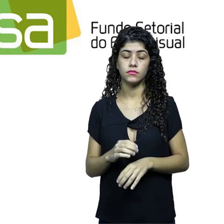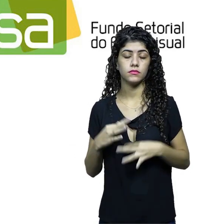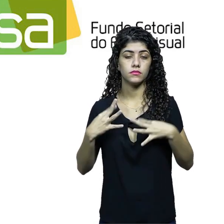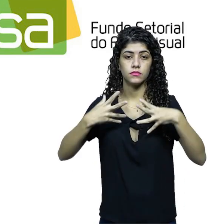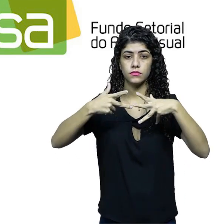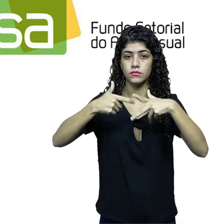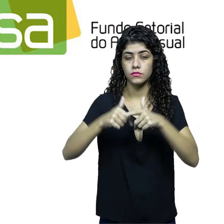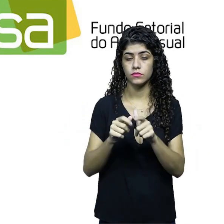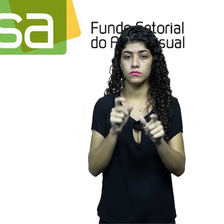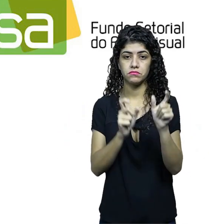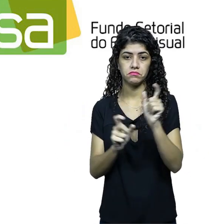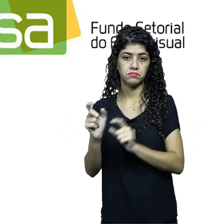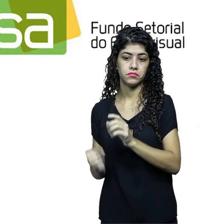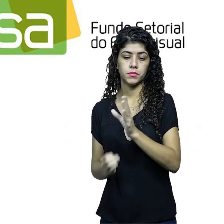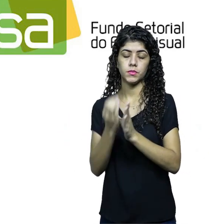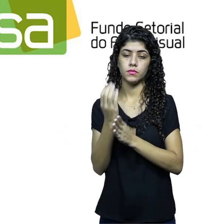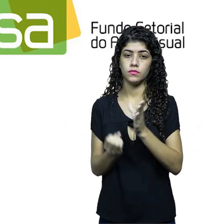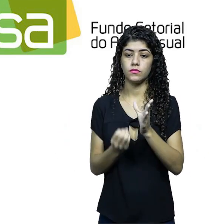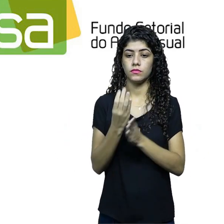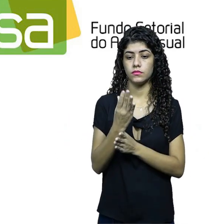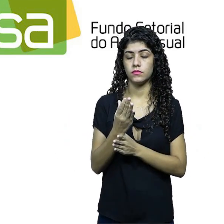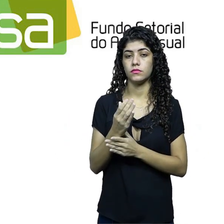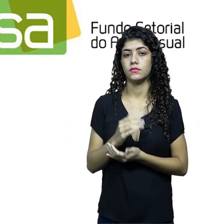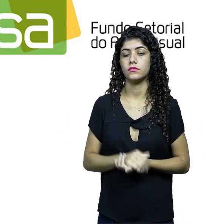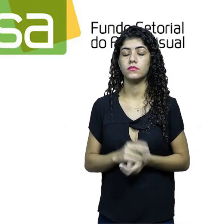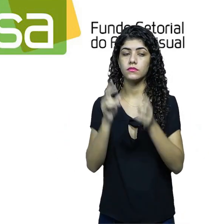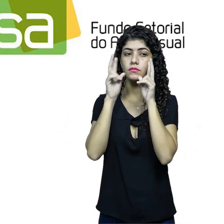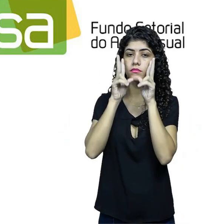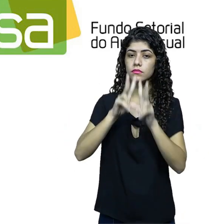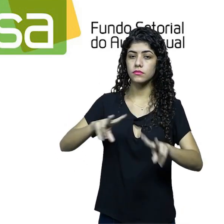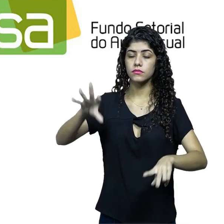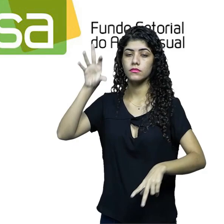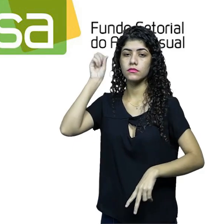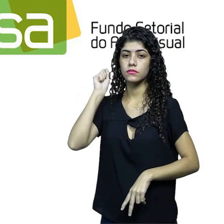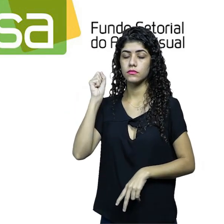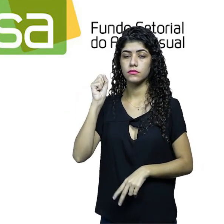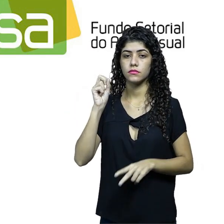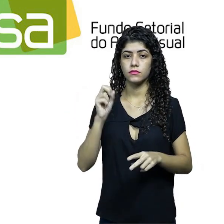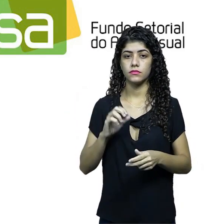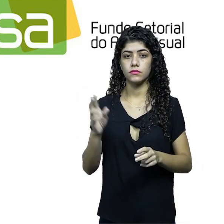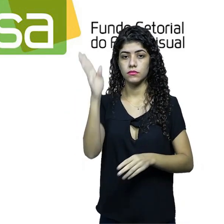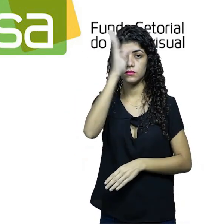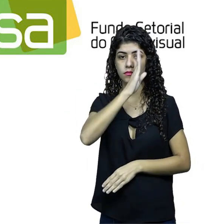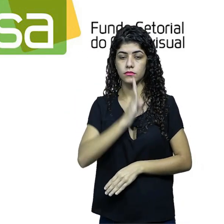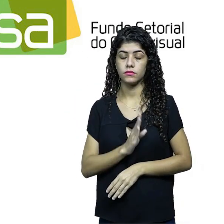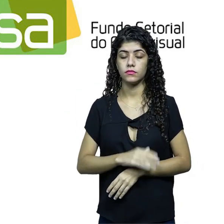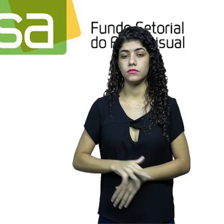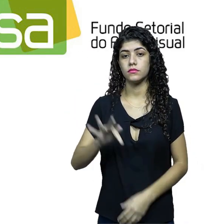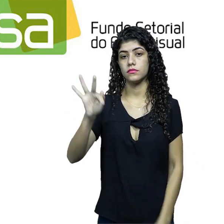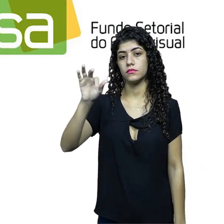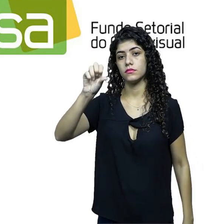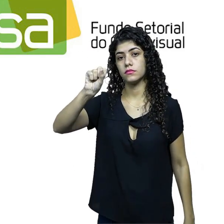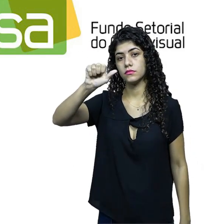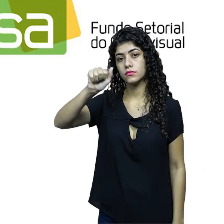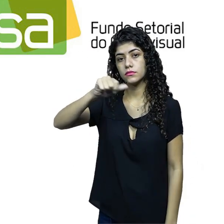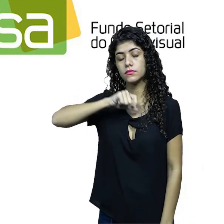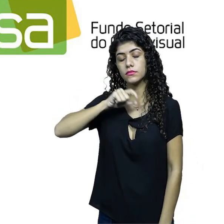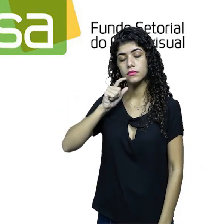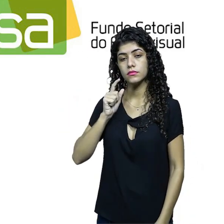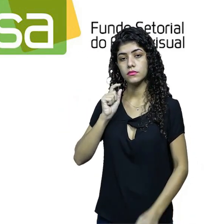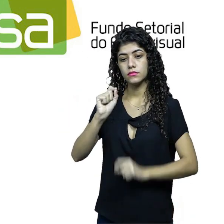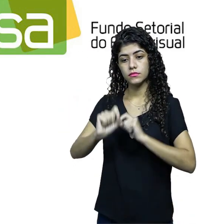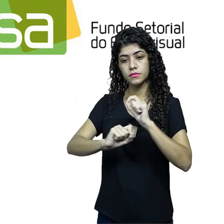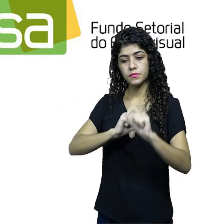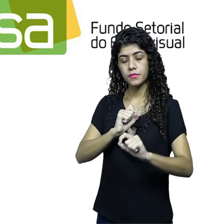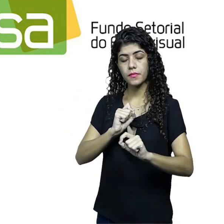desenvolvimento articulado de toda a cadeia produtiva da atividade audiovisual no Brasil. O FSA é um marco